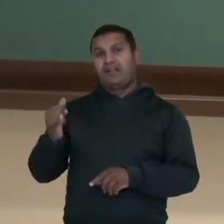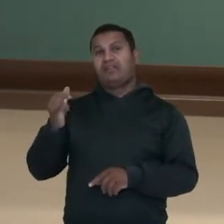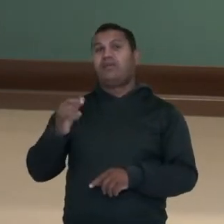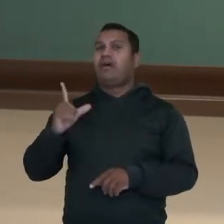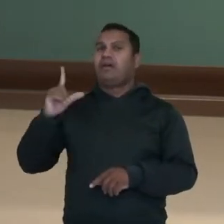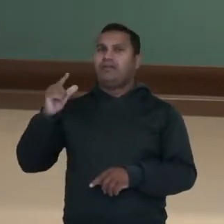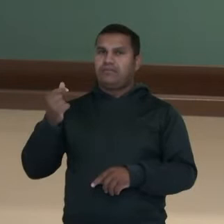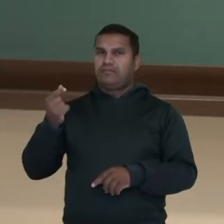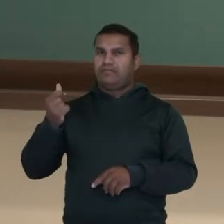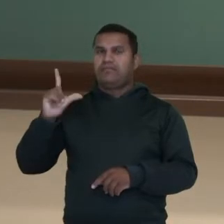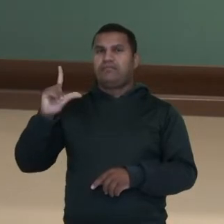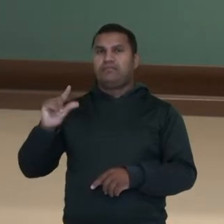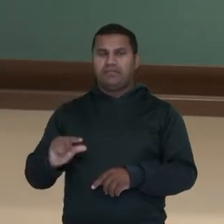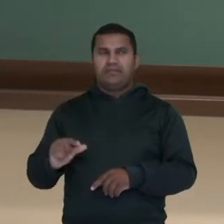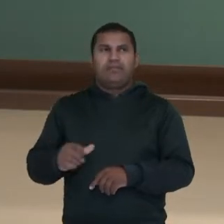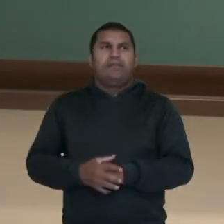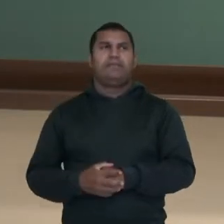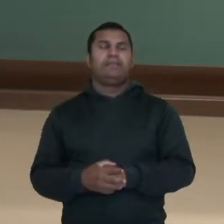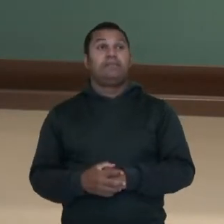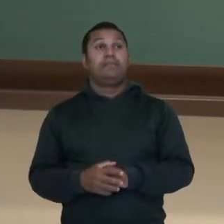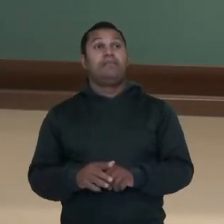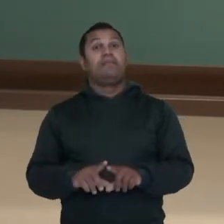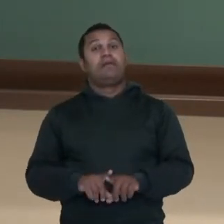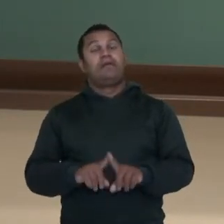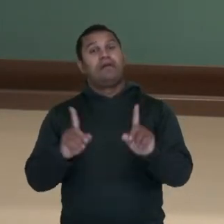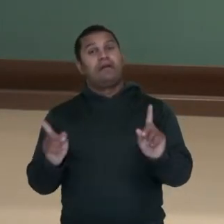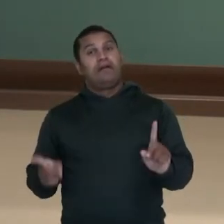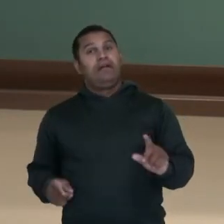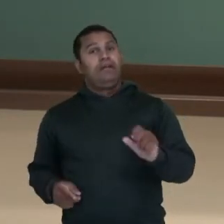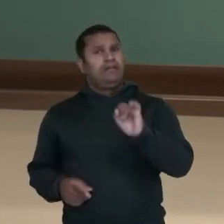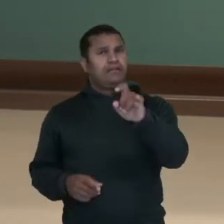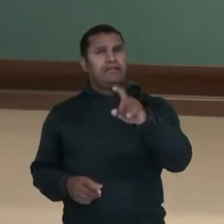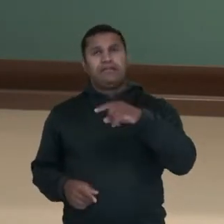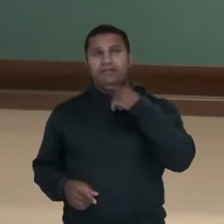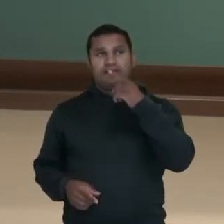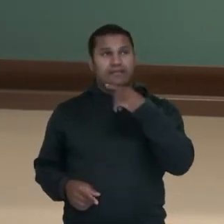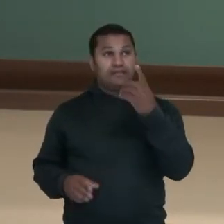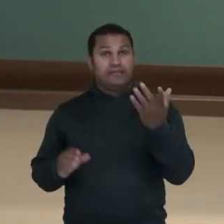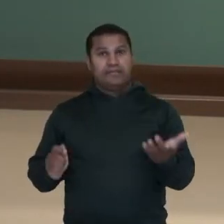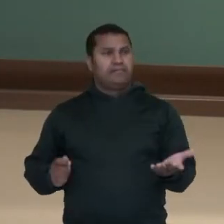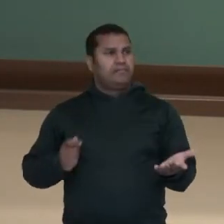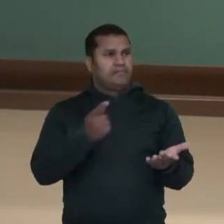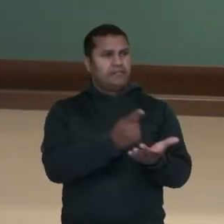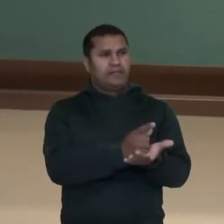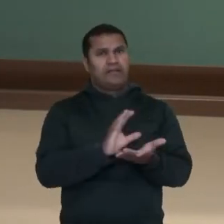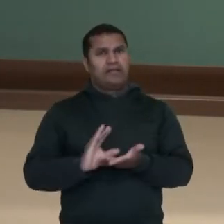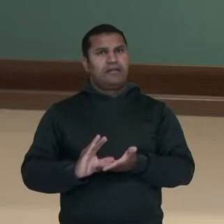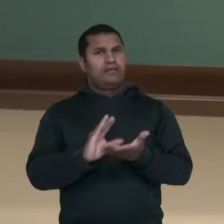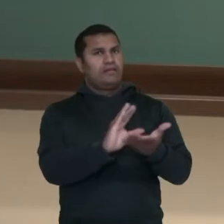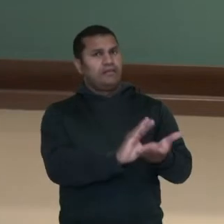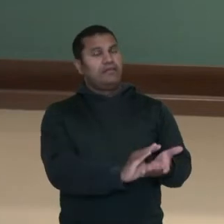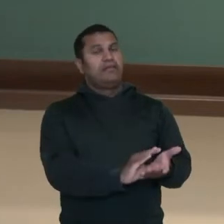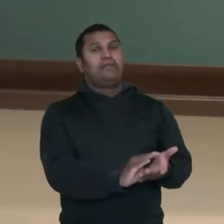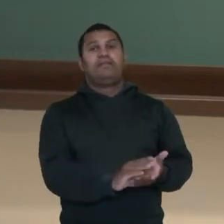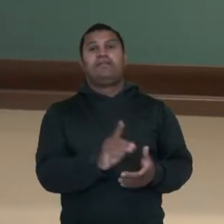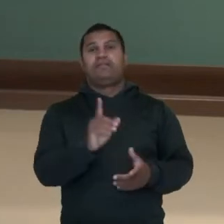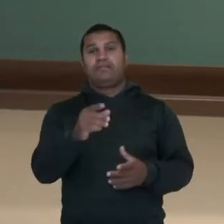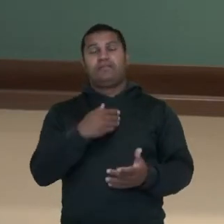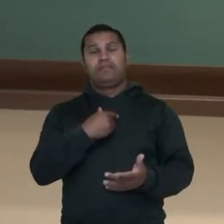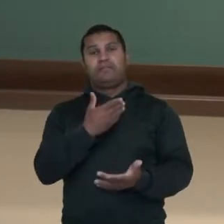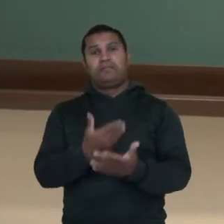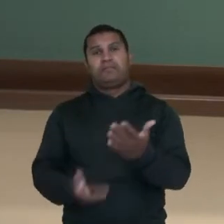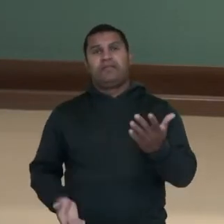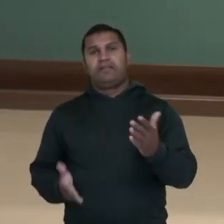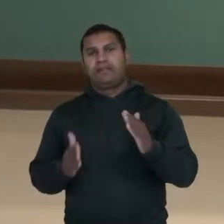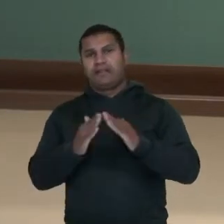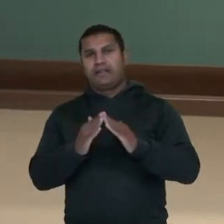menor, beleza? Mas, se você não conseguir honrar o pagamento do dinheiro que você emprestou, você pode perder a